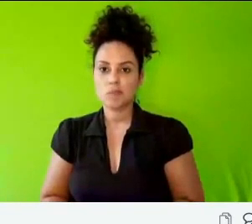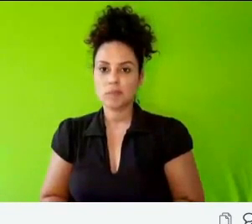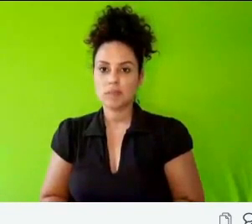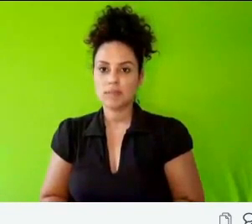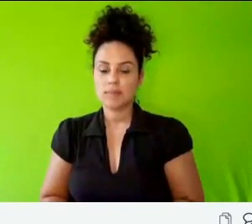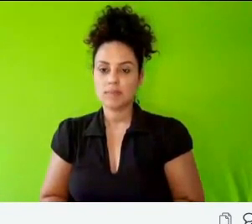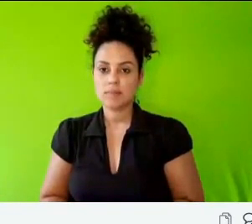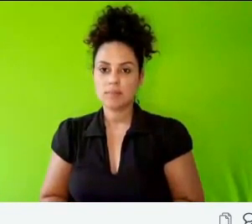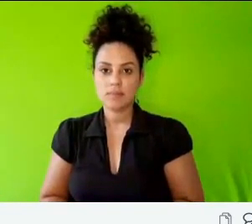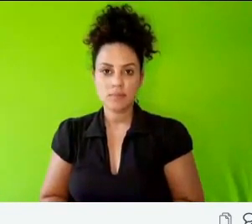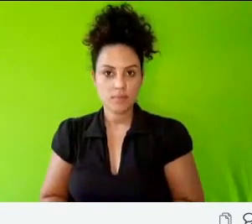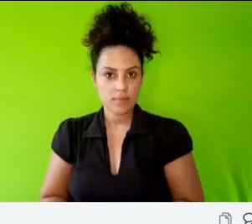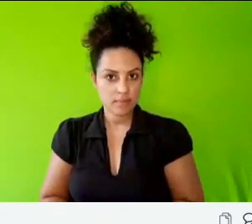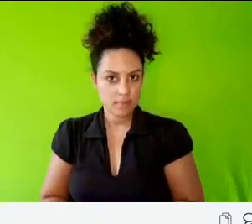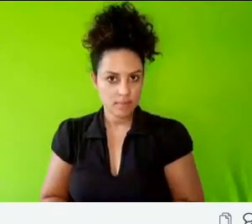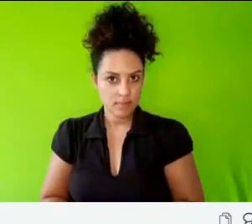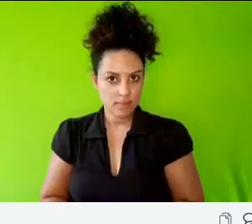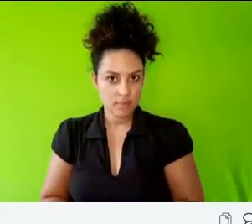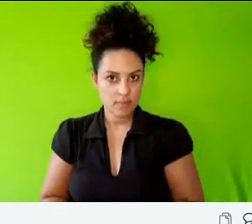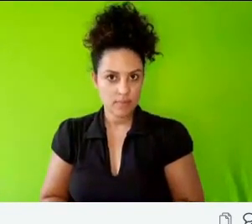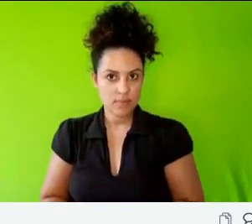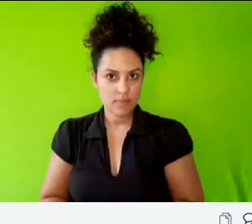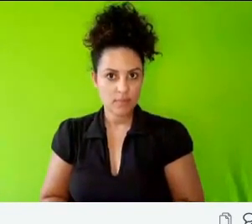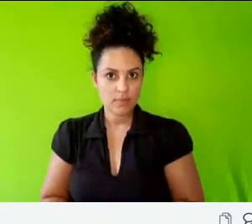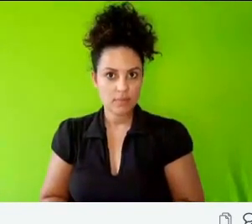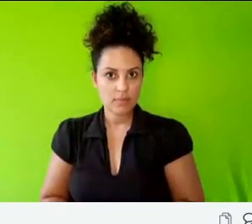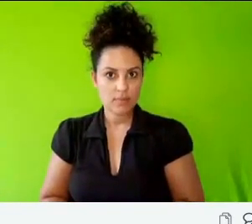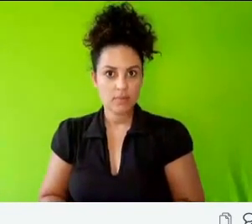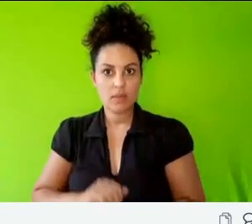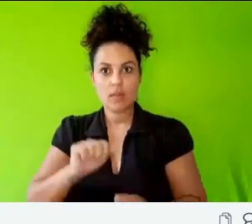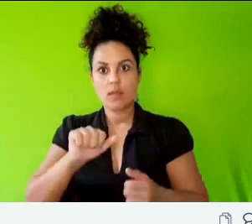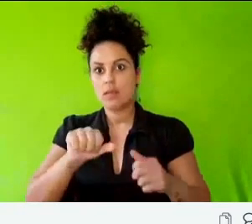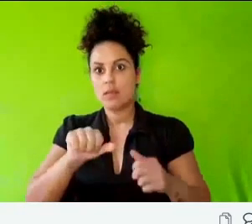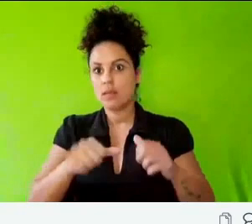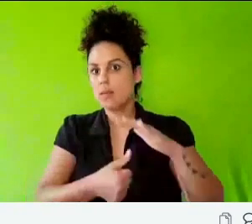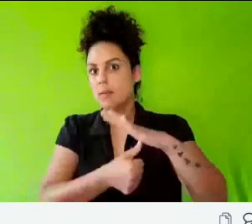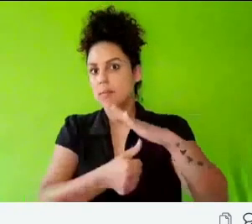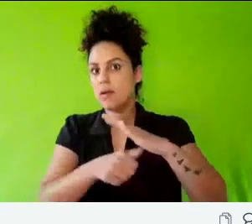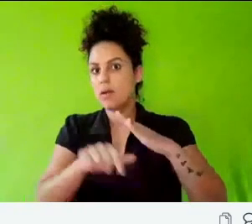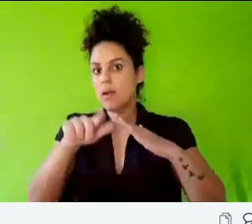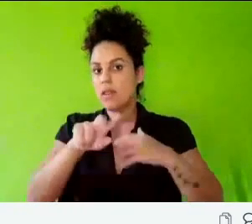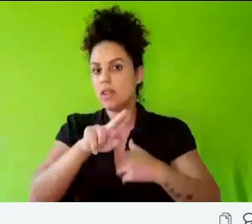Polo Santa Leopoldina.